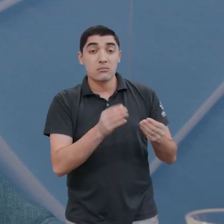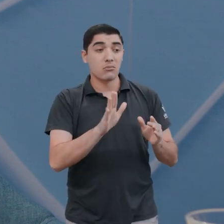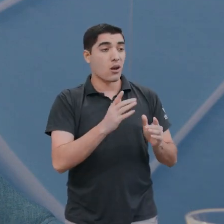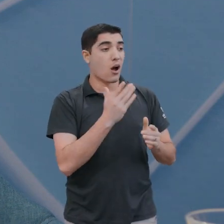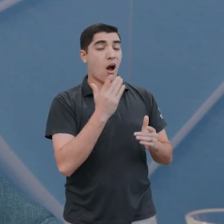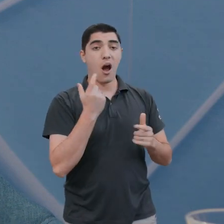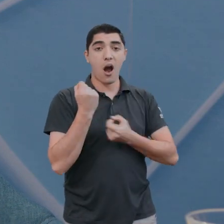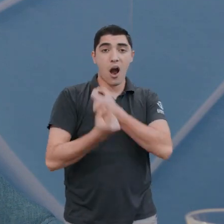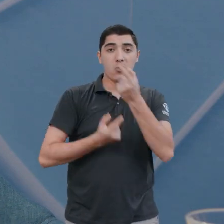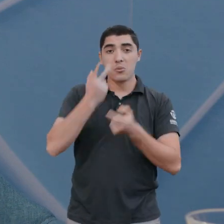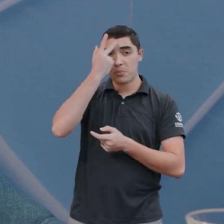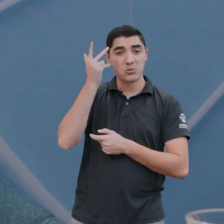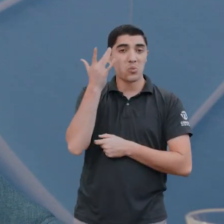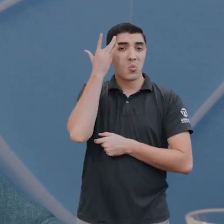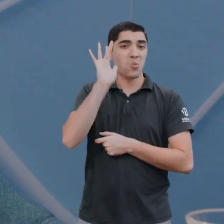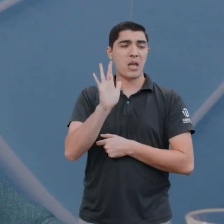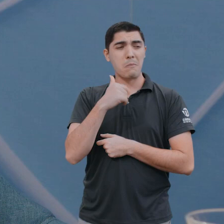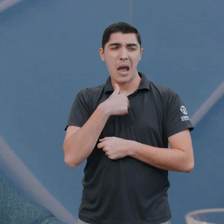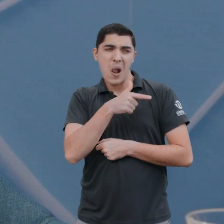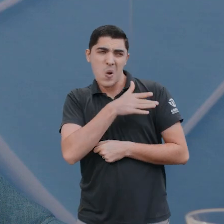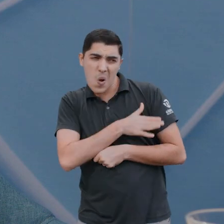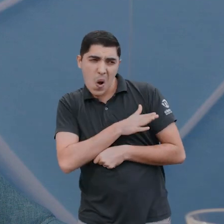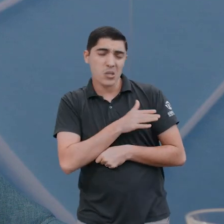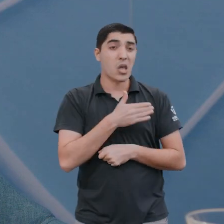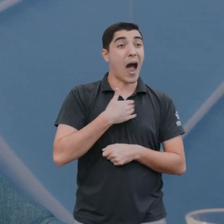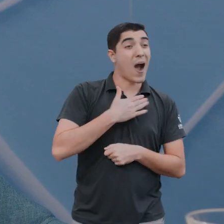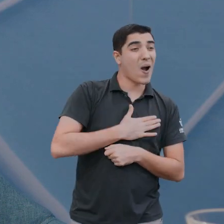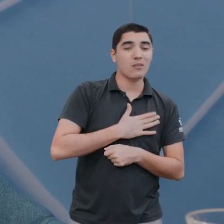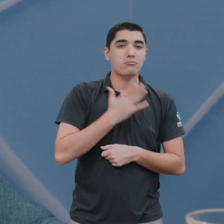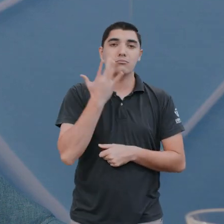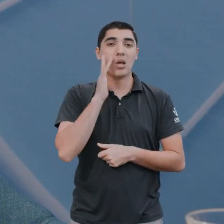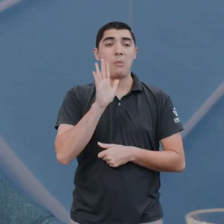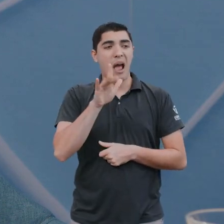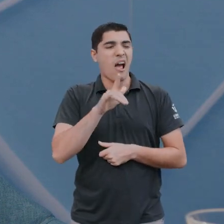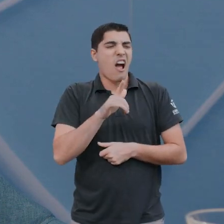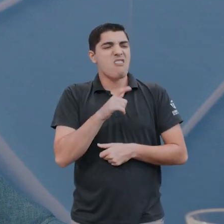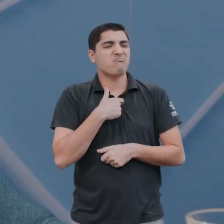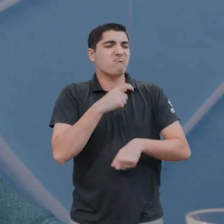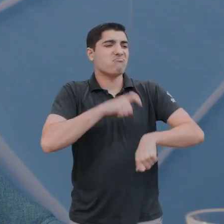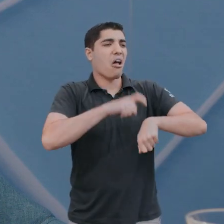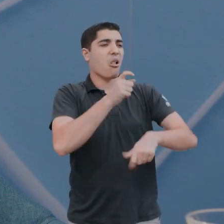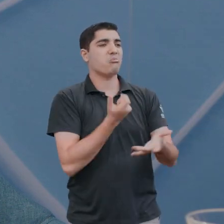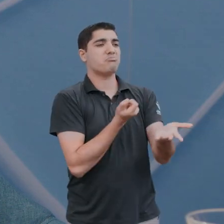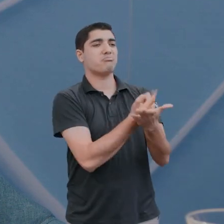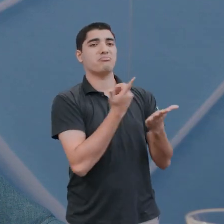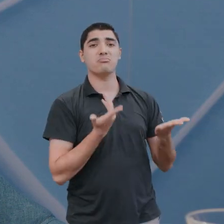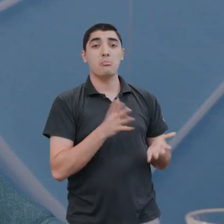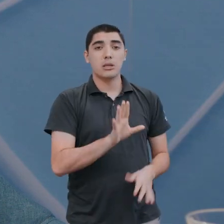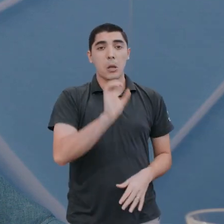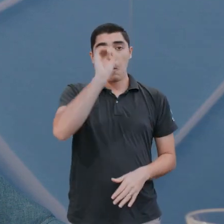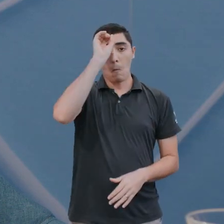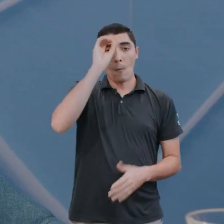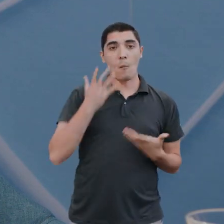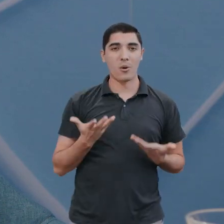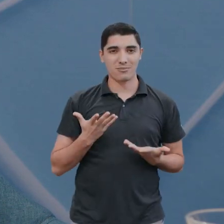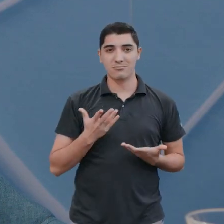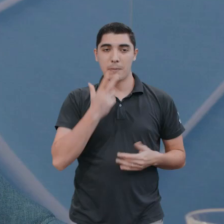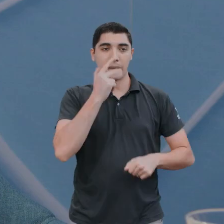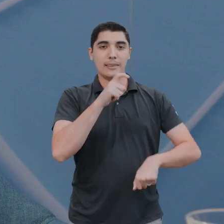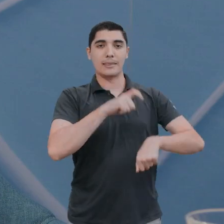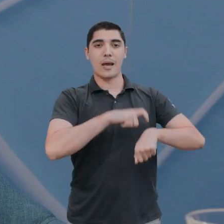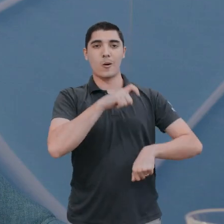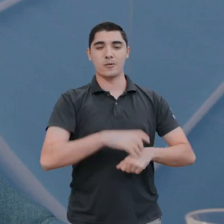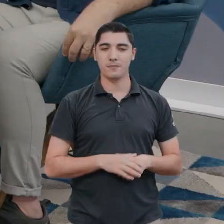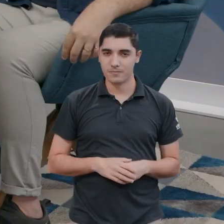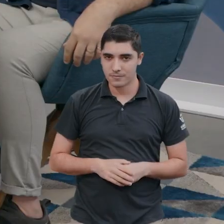as pessoas não sabem o que querem, não sabem o que gostam e acabam comprando sem pensar. Acaba comprando por puro impulso